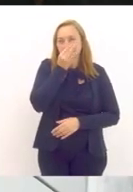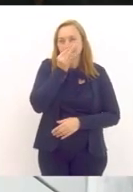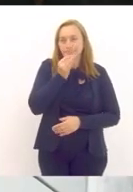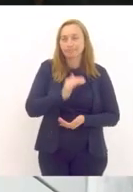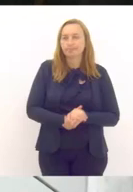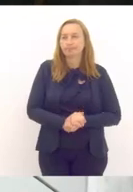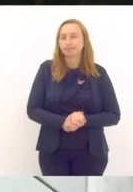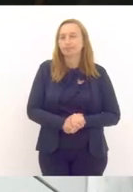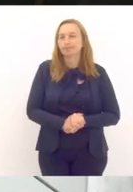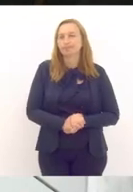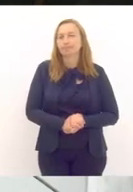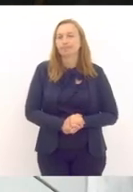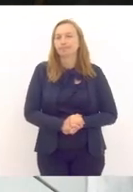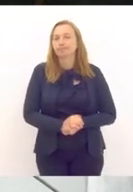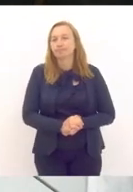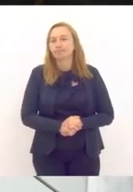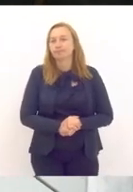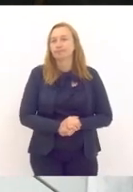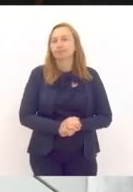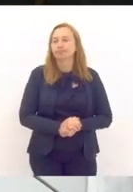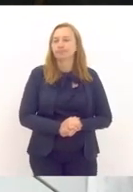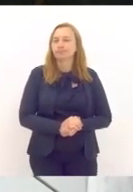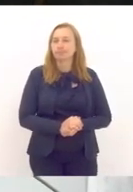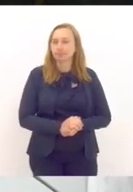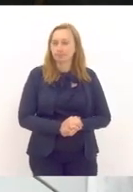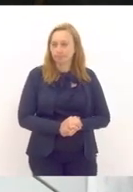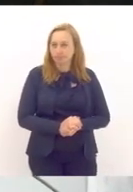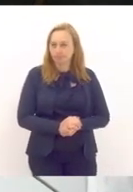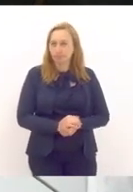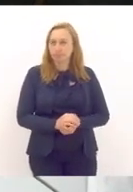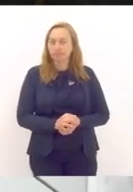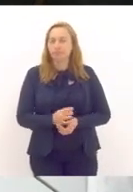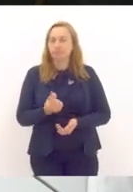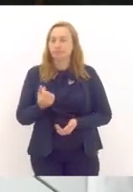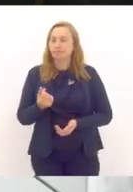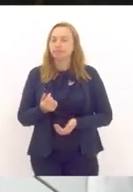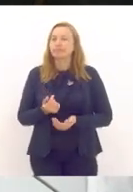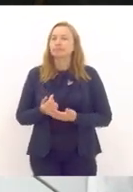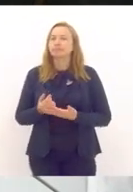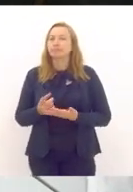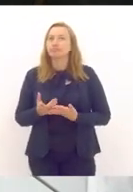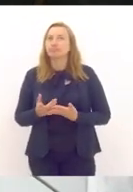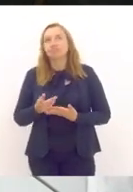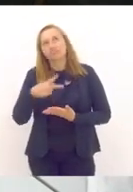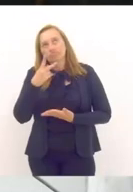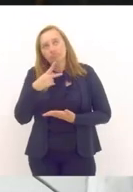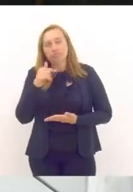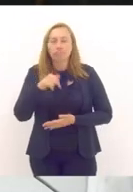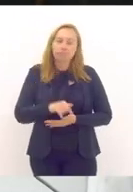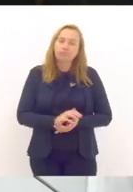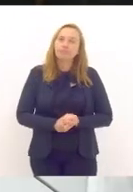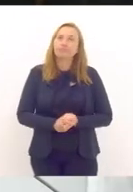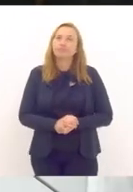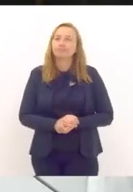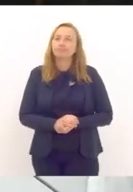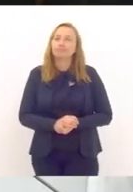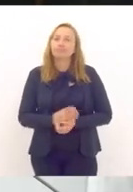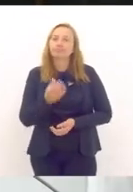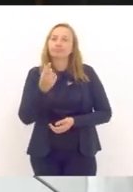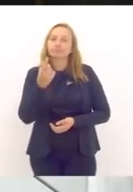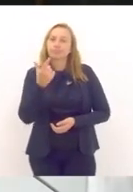e compensação da renúncia de receita. Isso não é qualquer coisa. Apesar de a gente estar falando aqui de